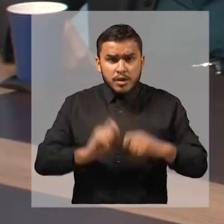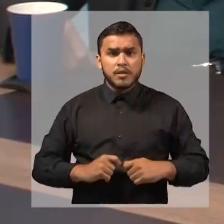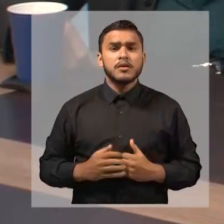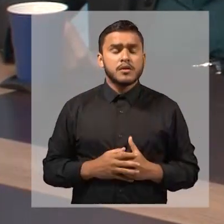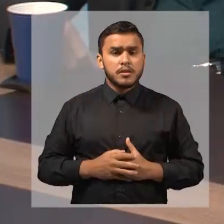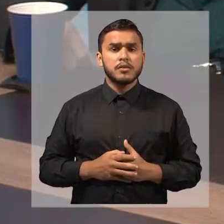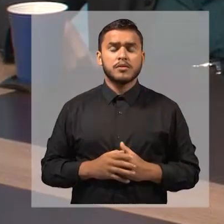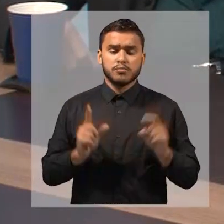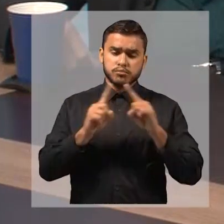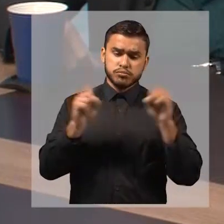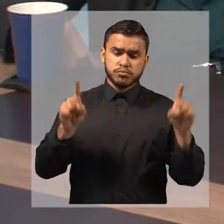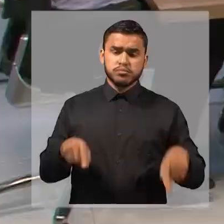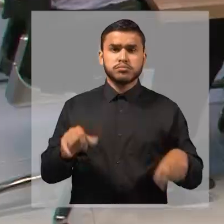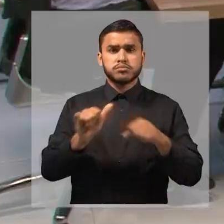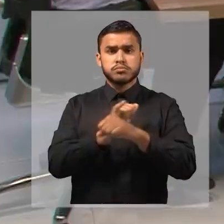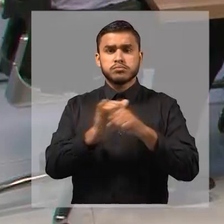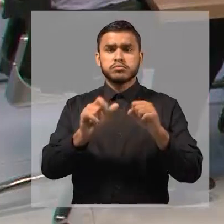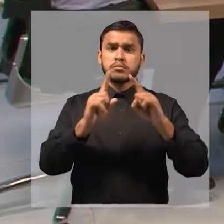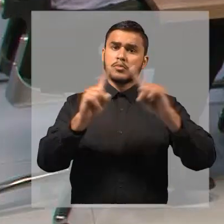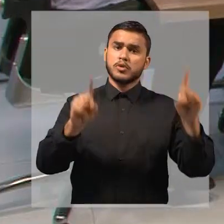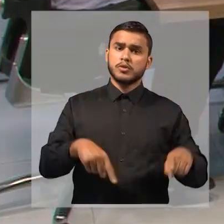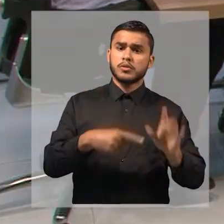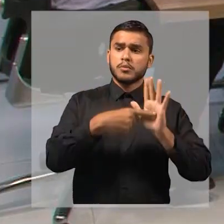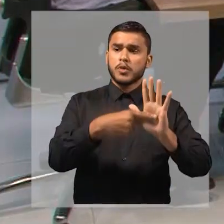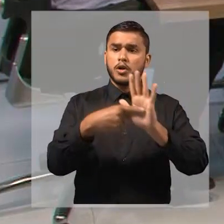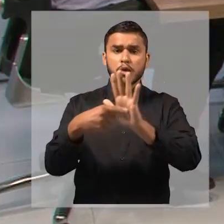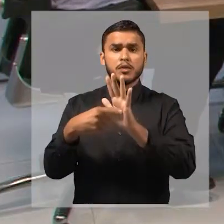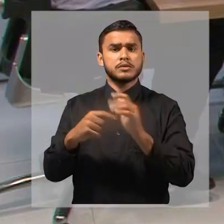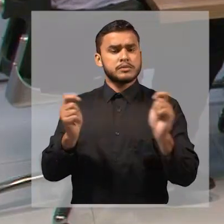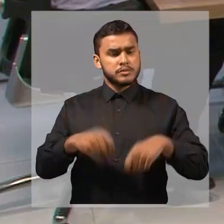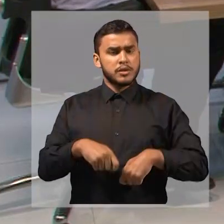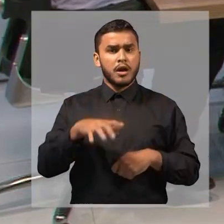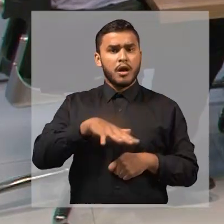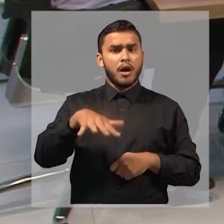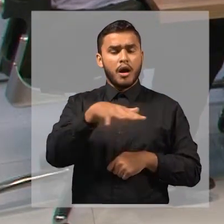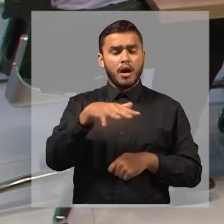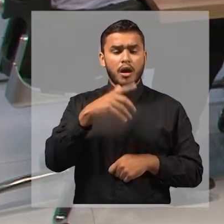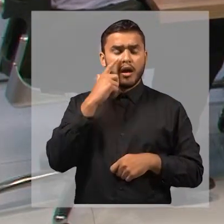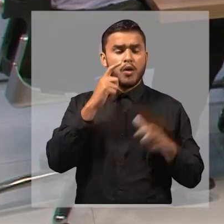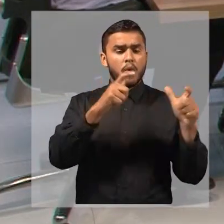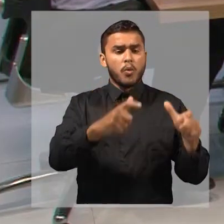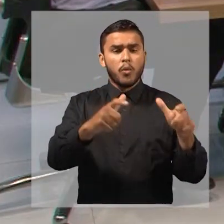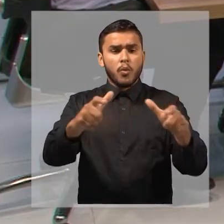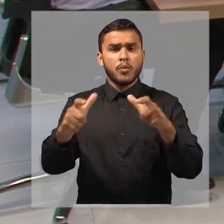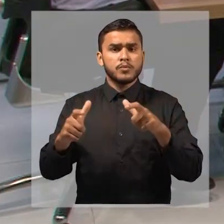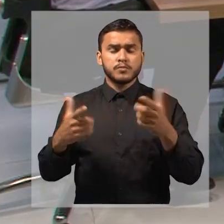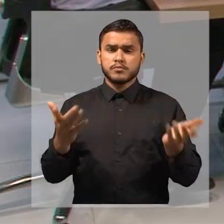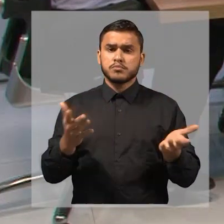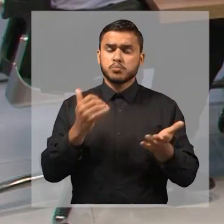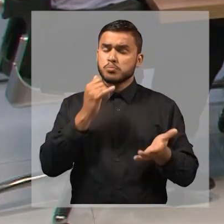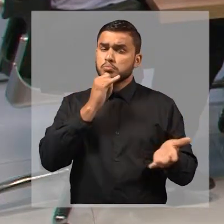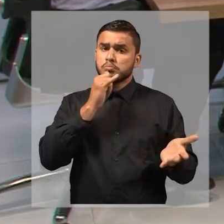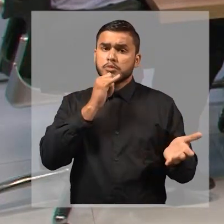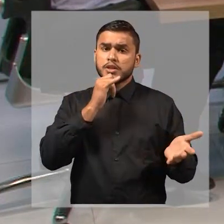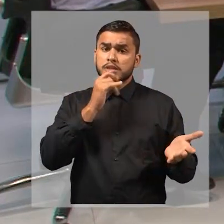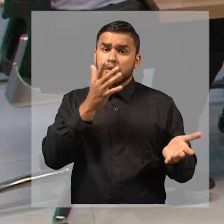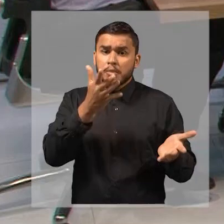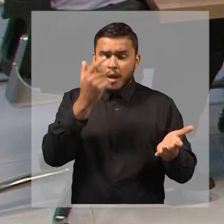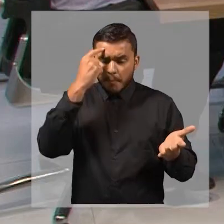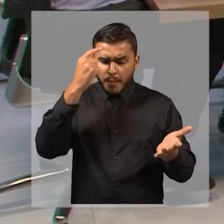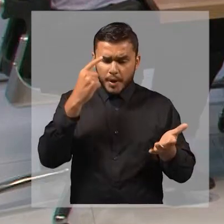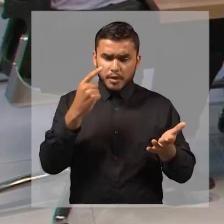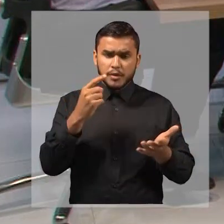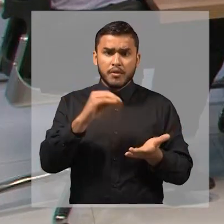do Moro, pode-se ir planejando e apresentando os projetos em cada uma das suas áreas. Na verdade, nós não